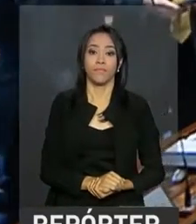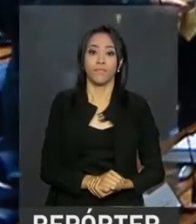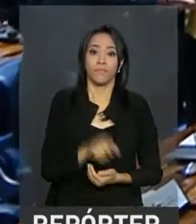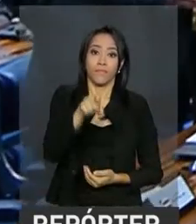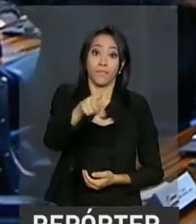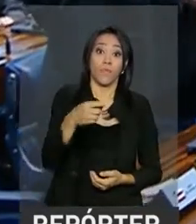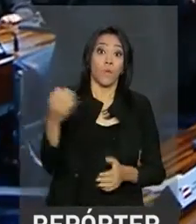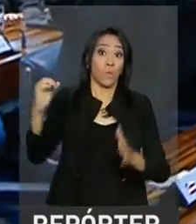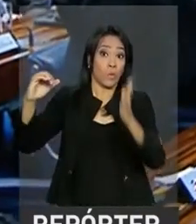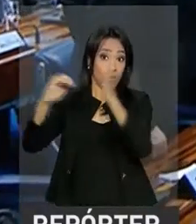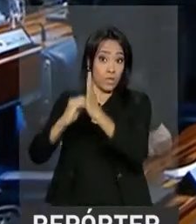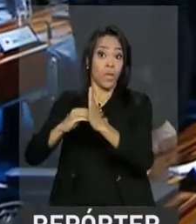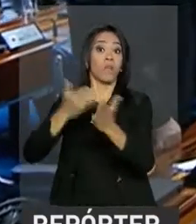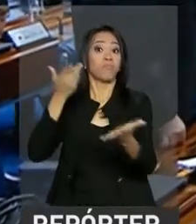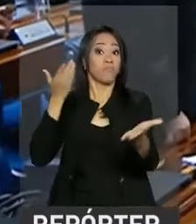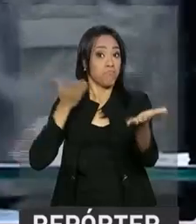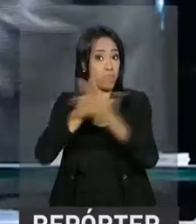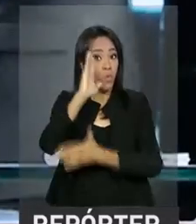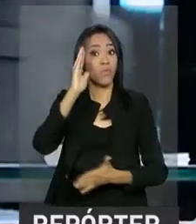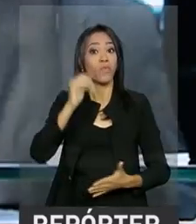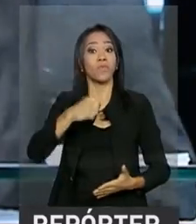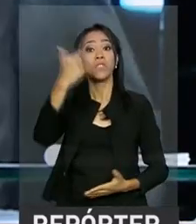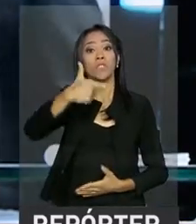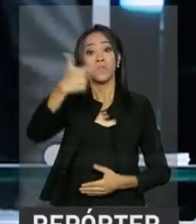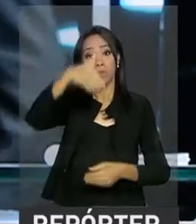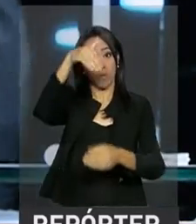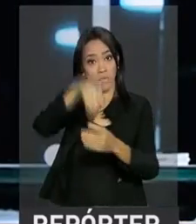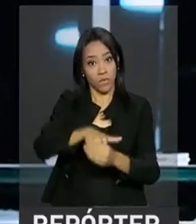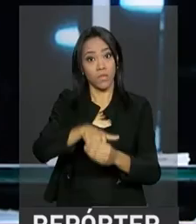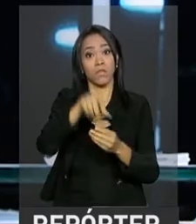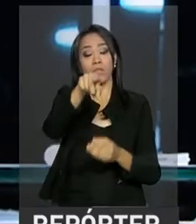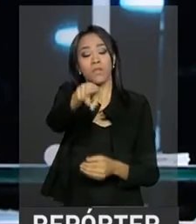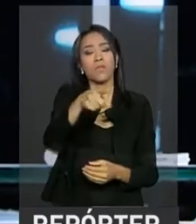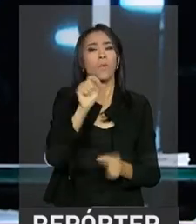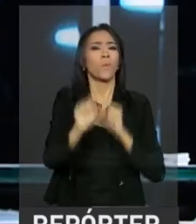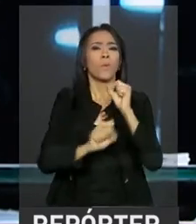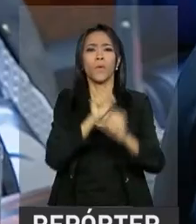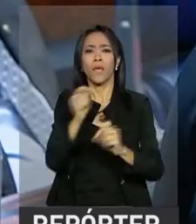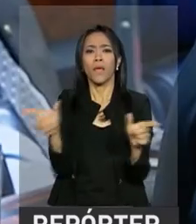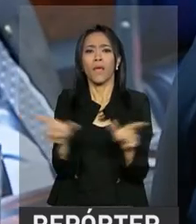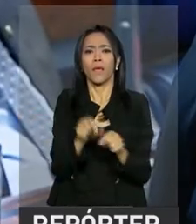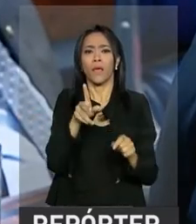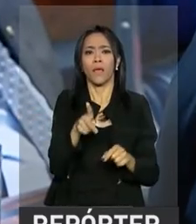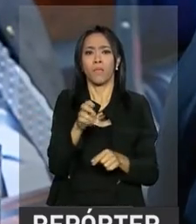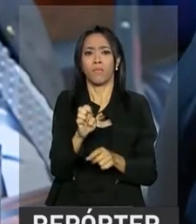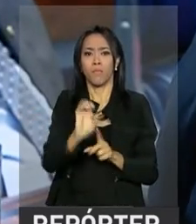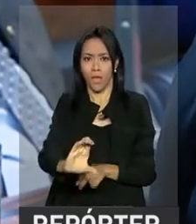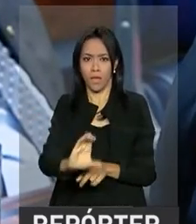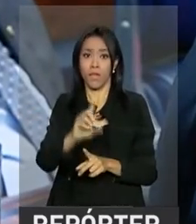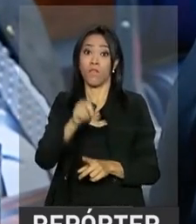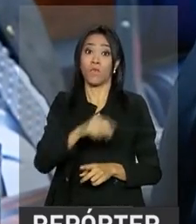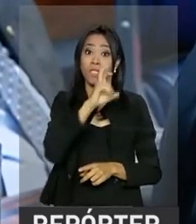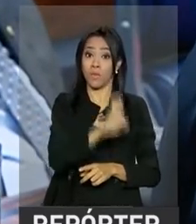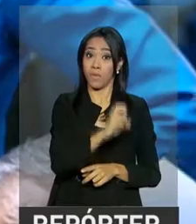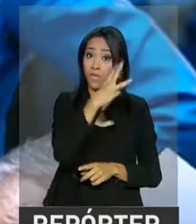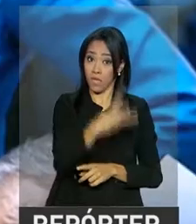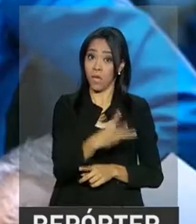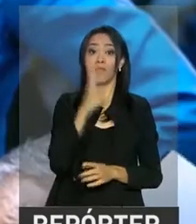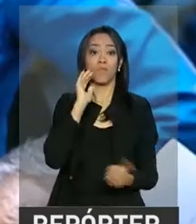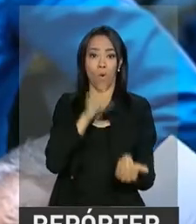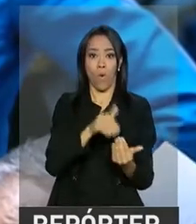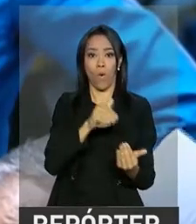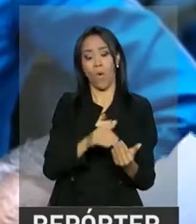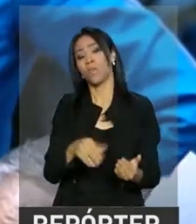O Senado aprovou em segundo turno a proposta que estabelece um teto para o aumento dos gastos públicos. Foram 53 votos favoráveis